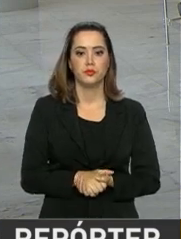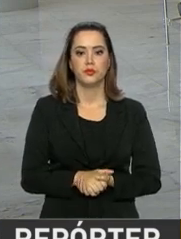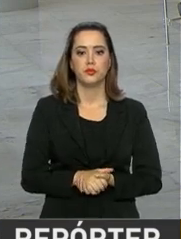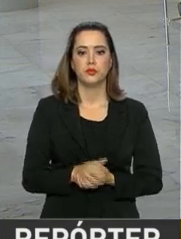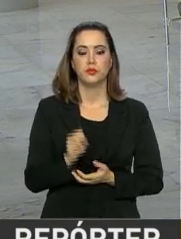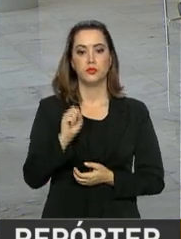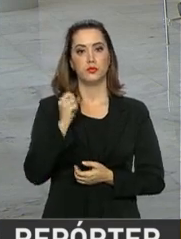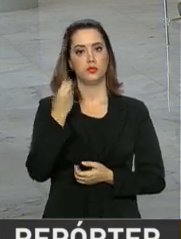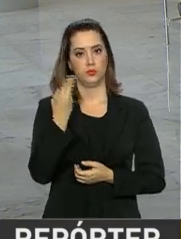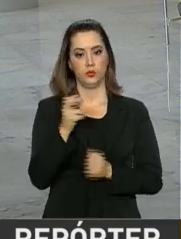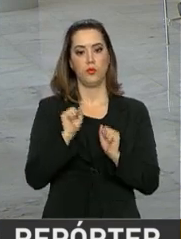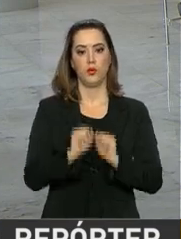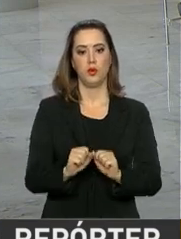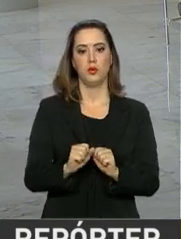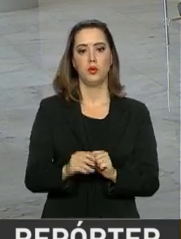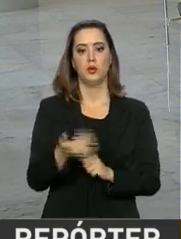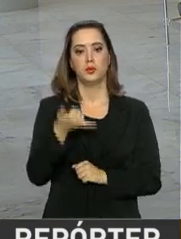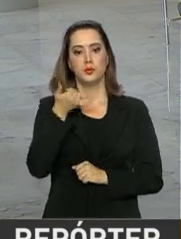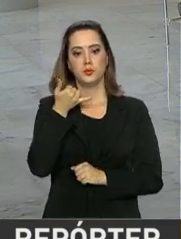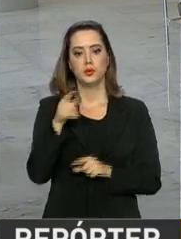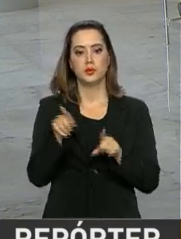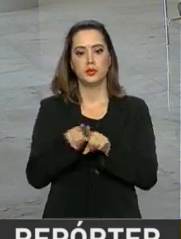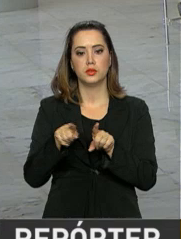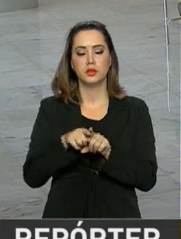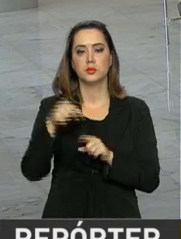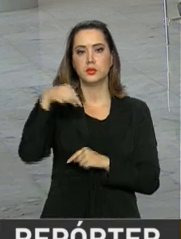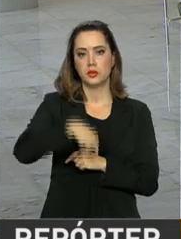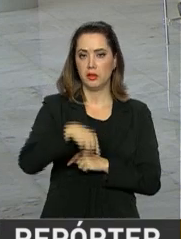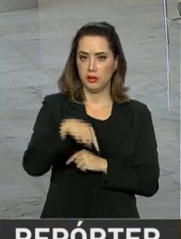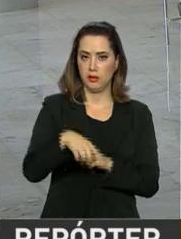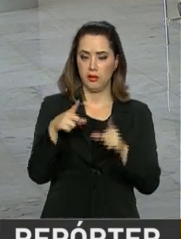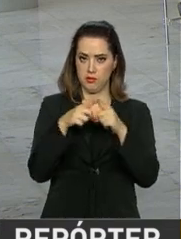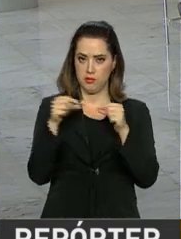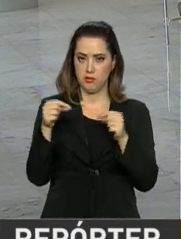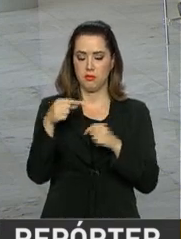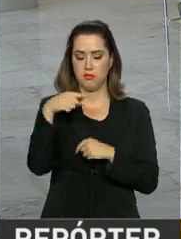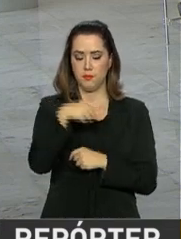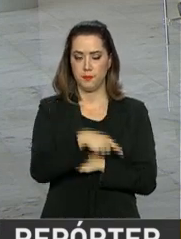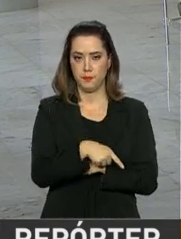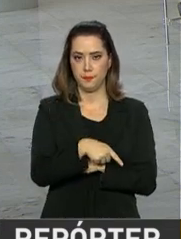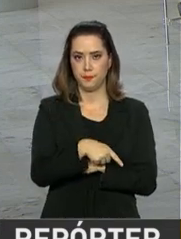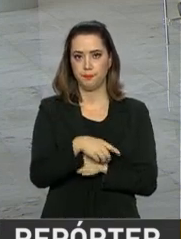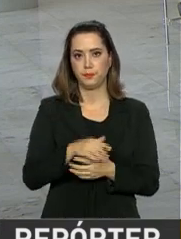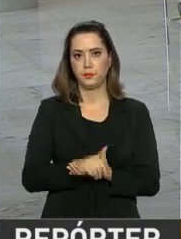680-12-3234, ou entrar em contato com o serviço consular aqui no Itamaraty, no Brasil, pelo